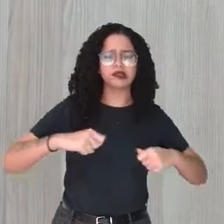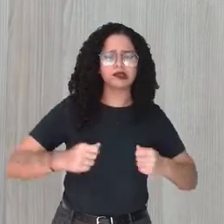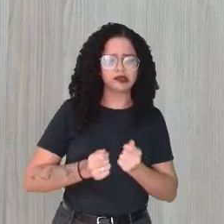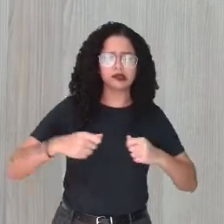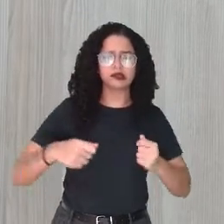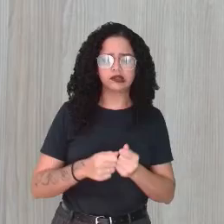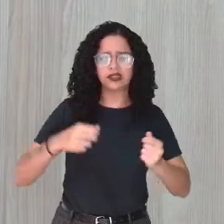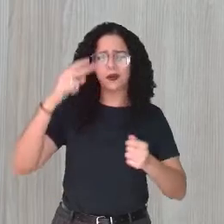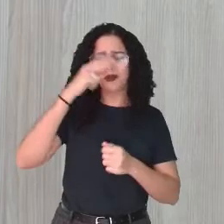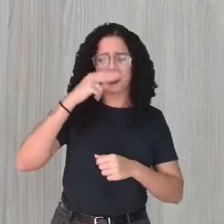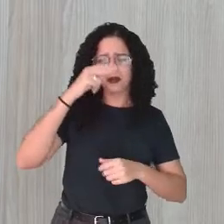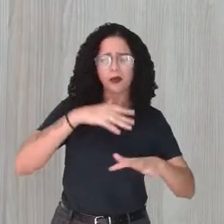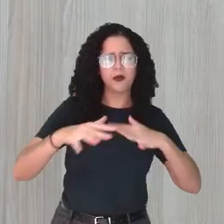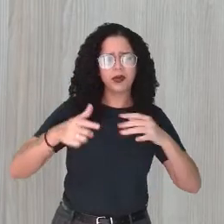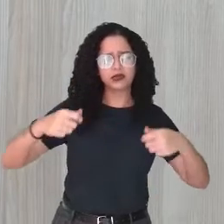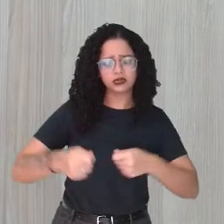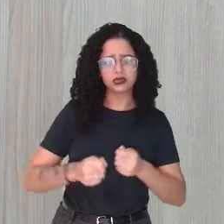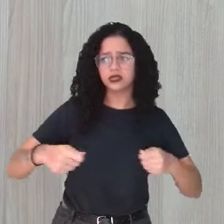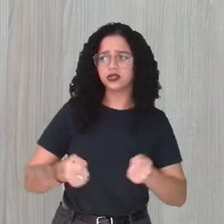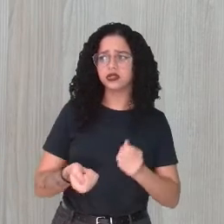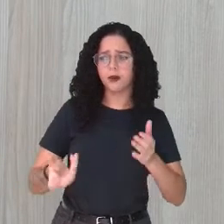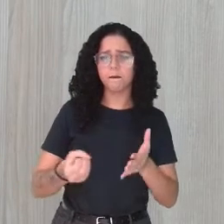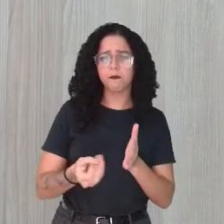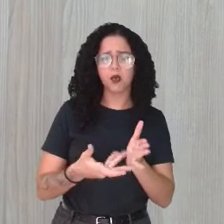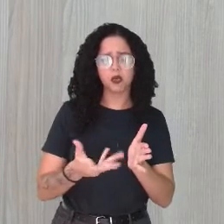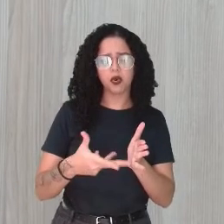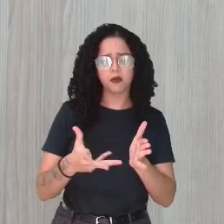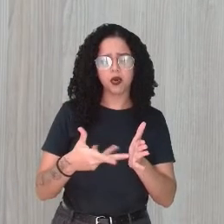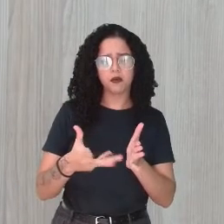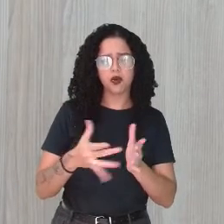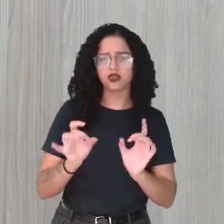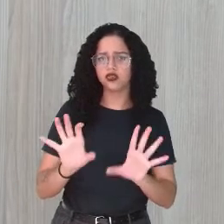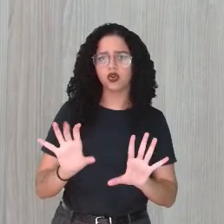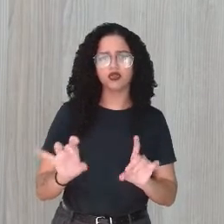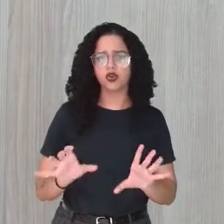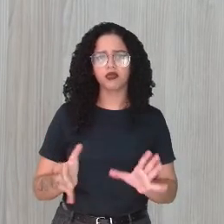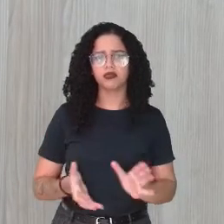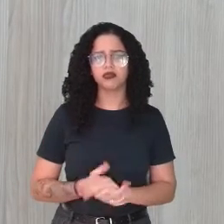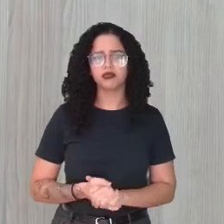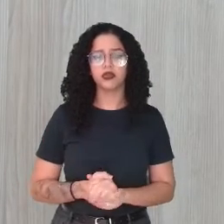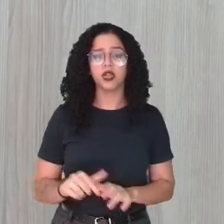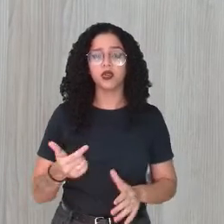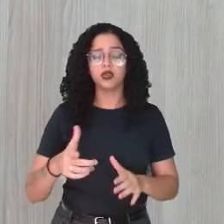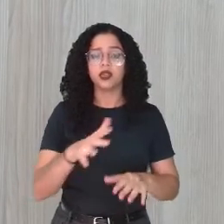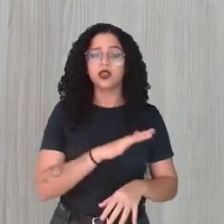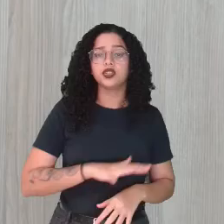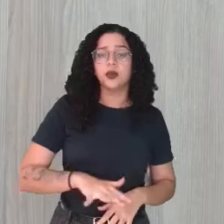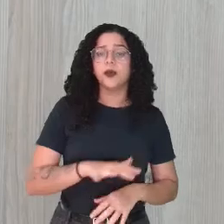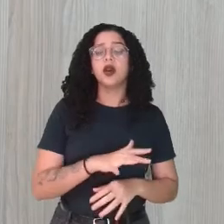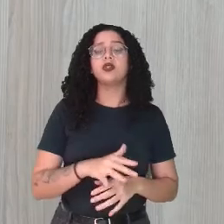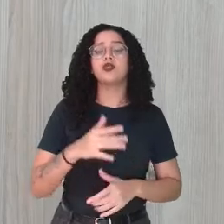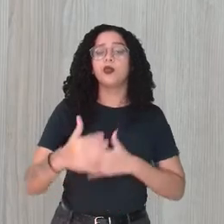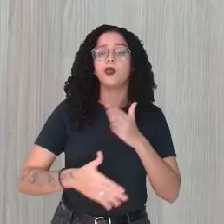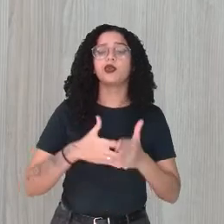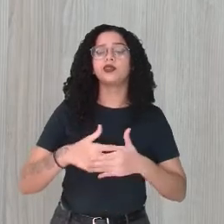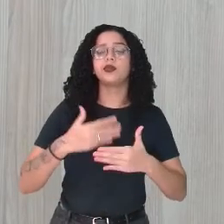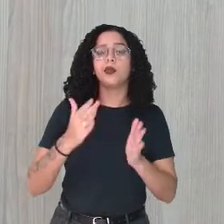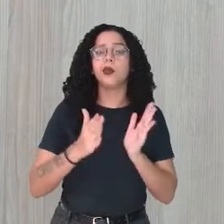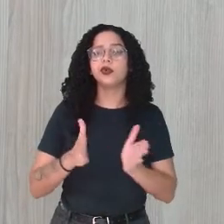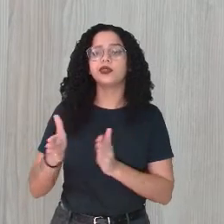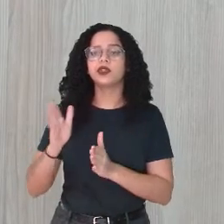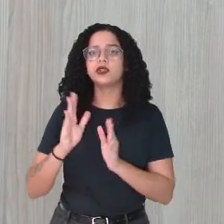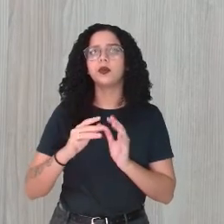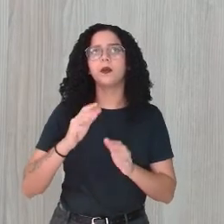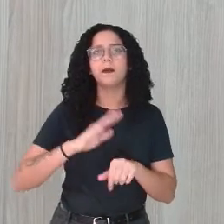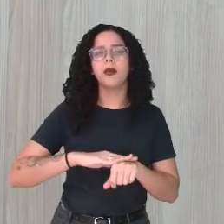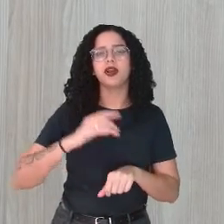de produção, né? Não dá espaço para um processo mais criativo, mais crítico também do